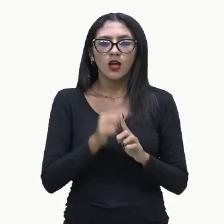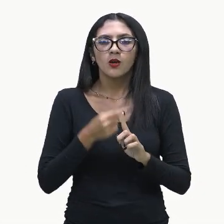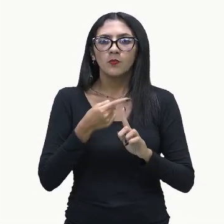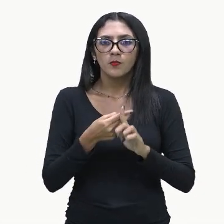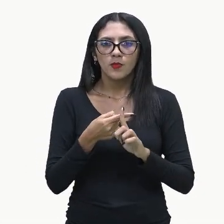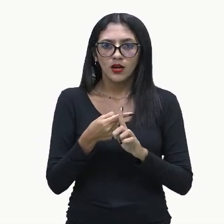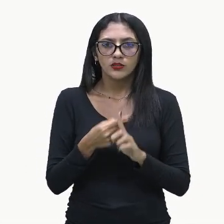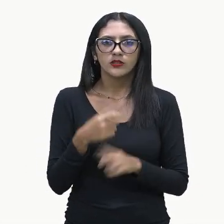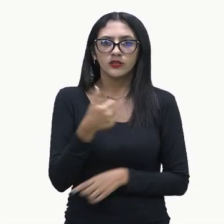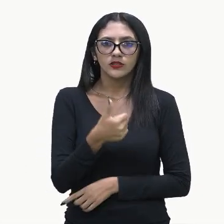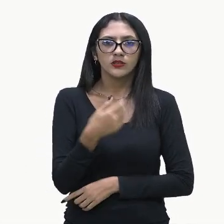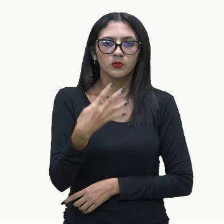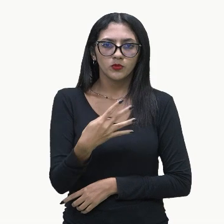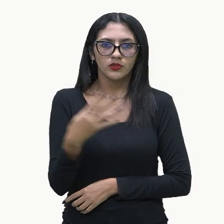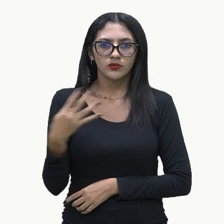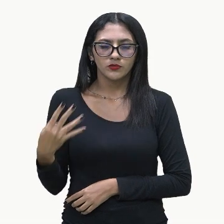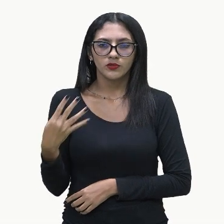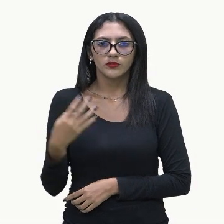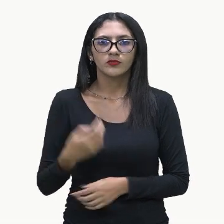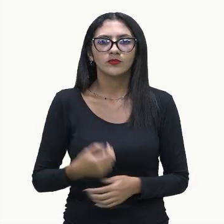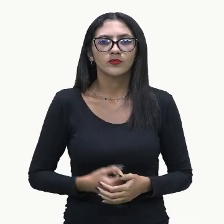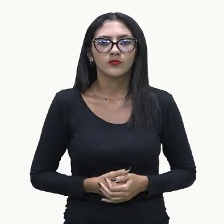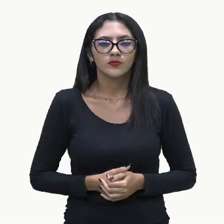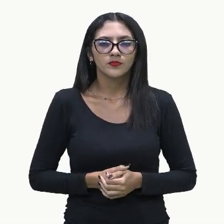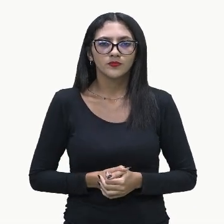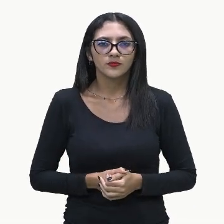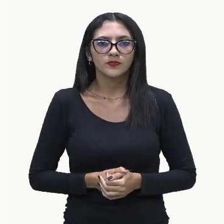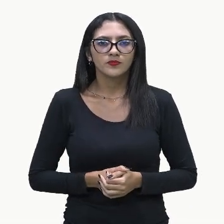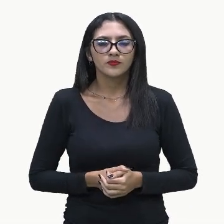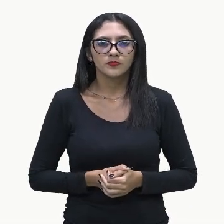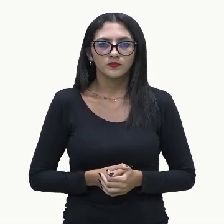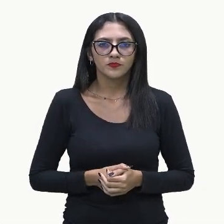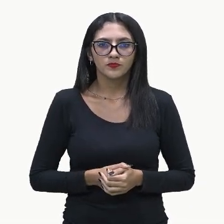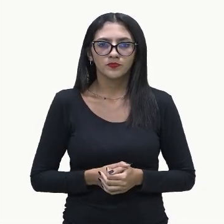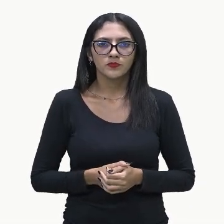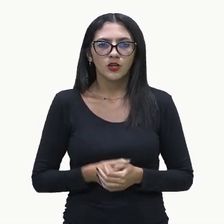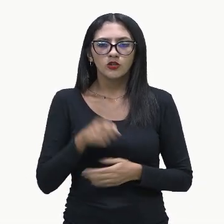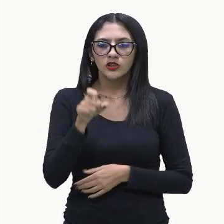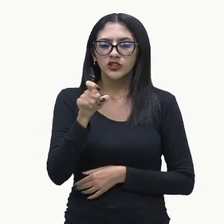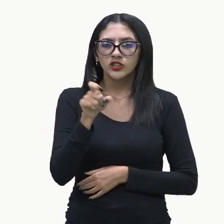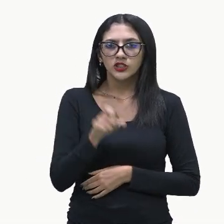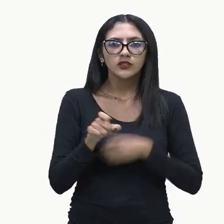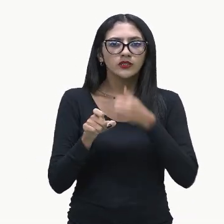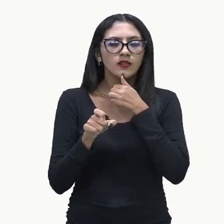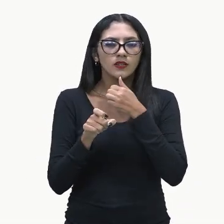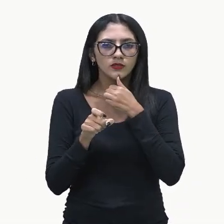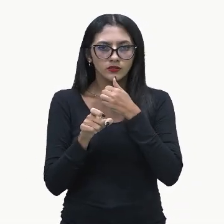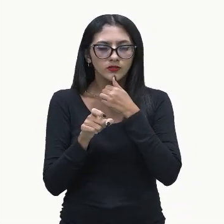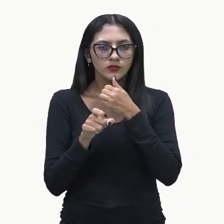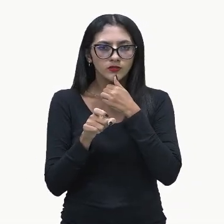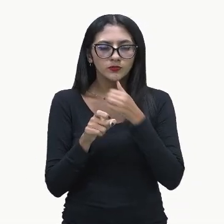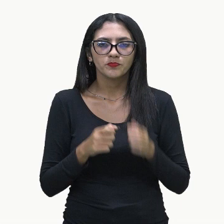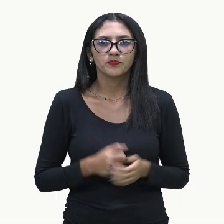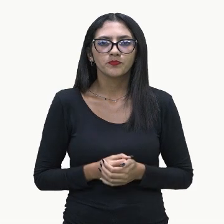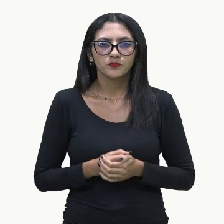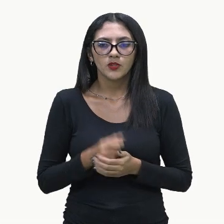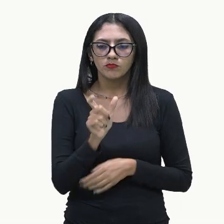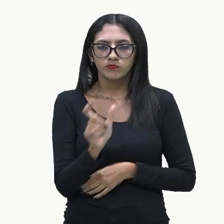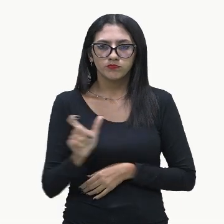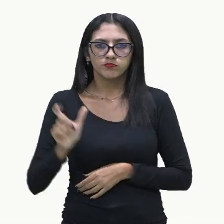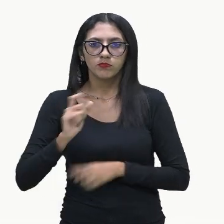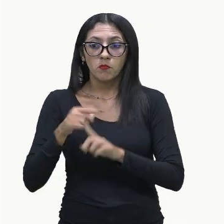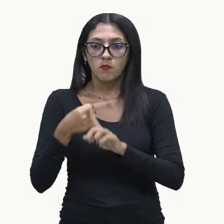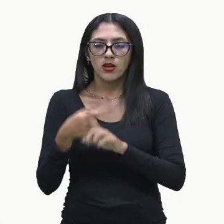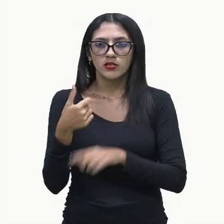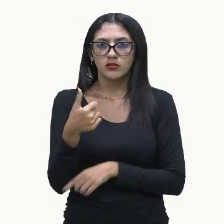é 144. Como eu quero saber o valor de x, o 144 que está positivo, eu